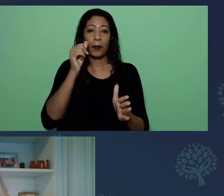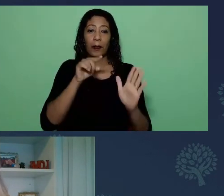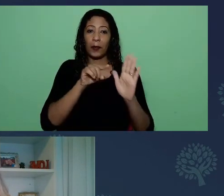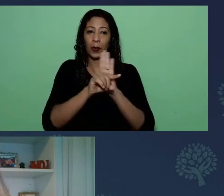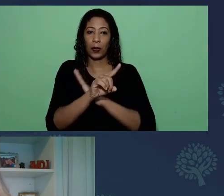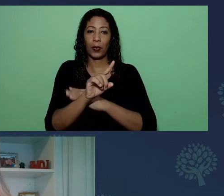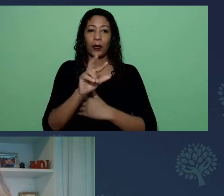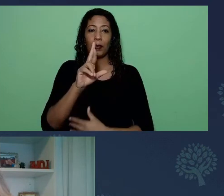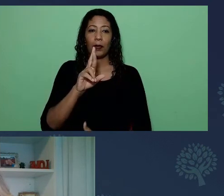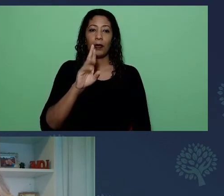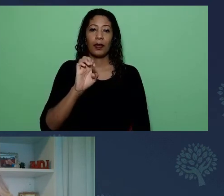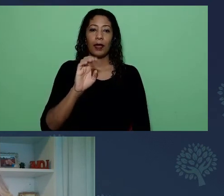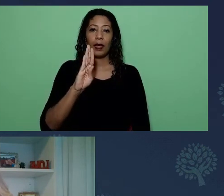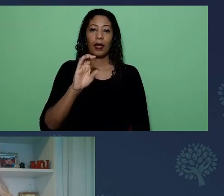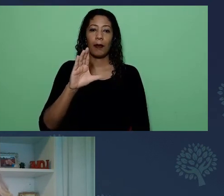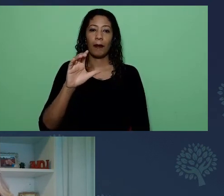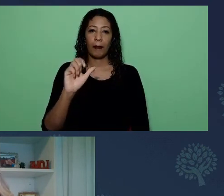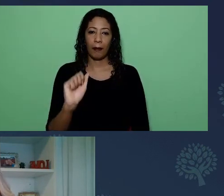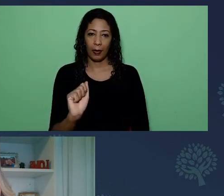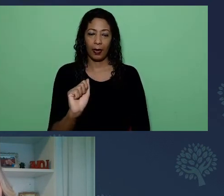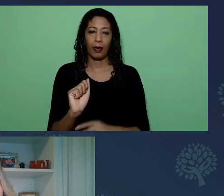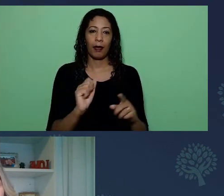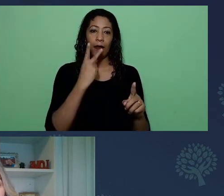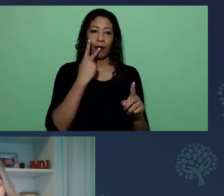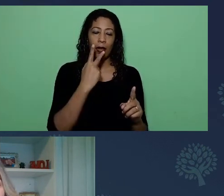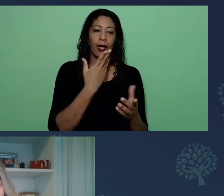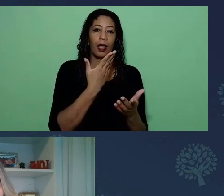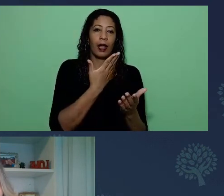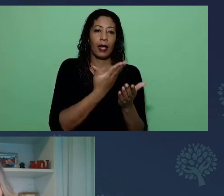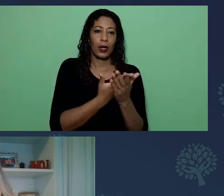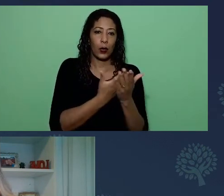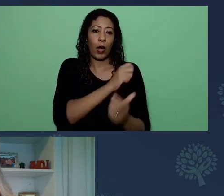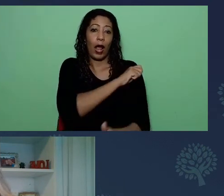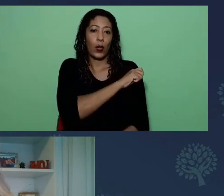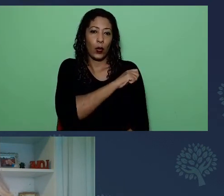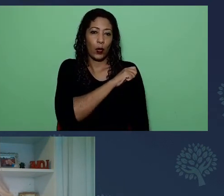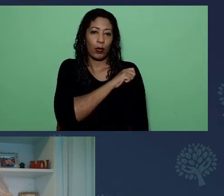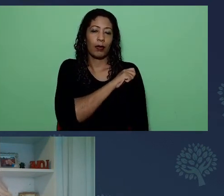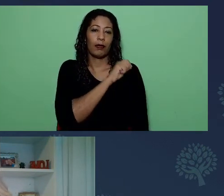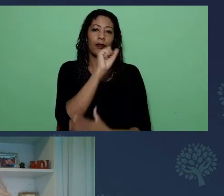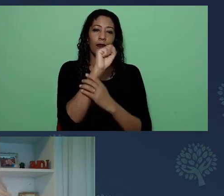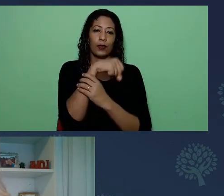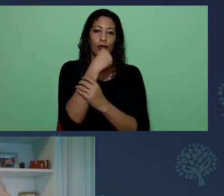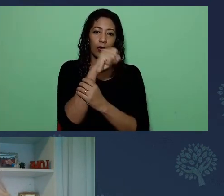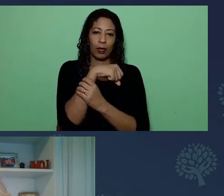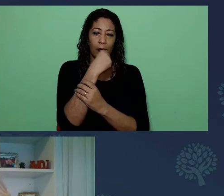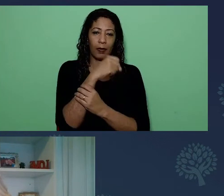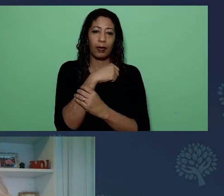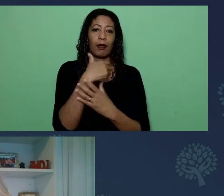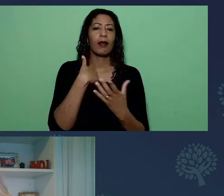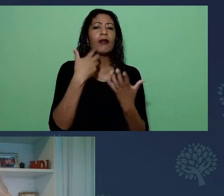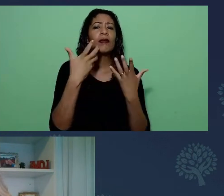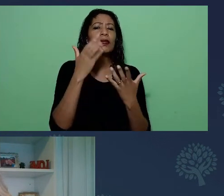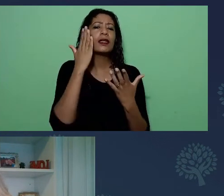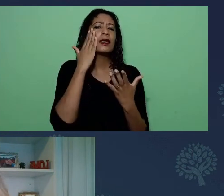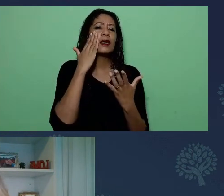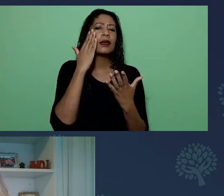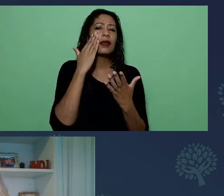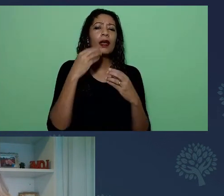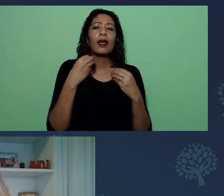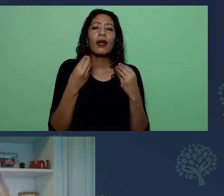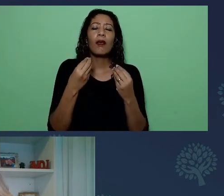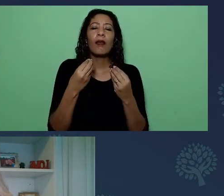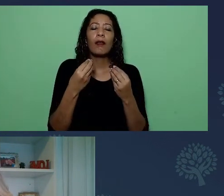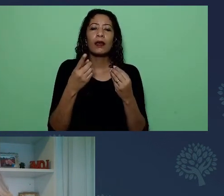Rebeca Castro, né? Ela disse que sou estudante de fisioterapia e gostaria de saber quando podemos dar alta